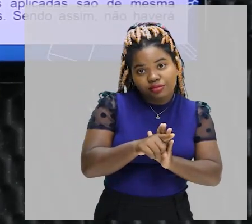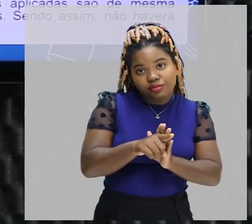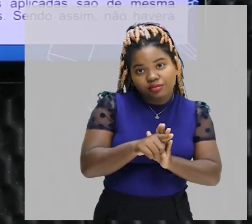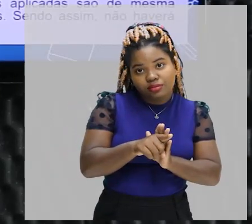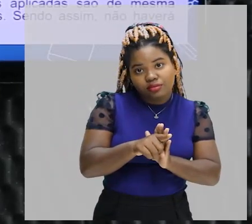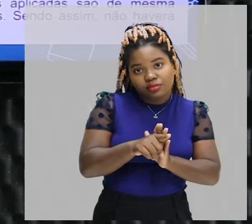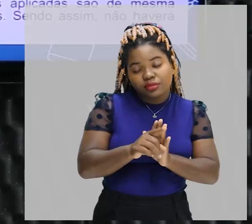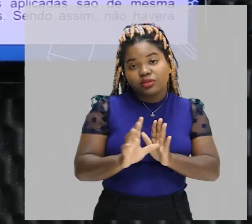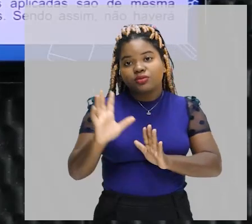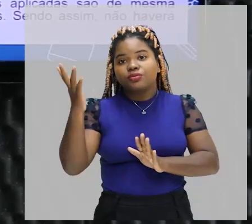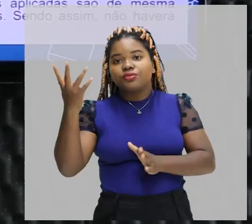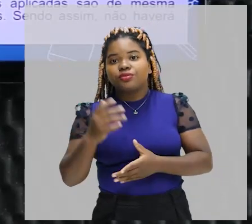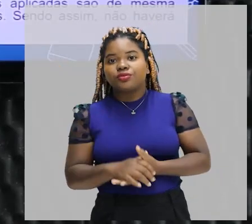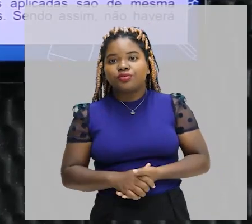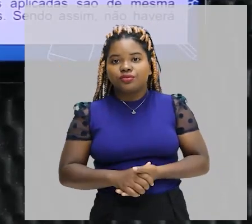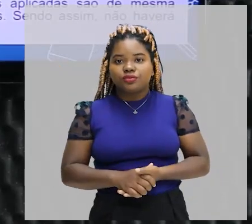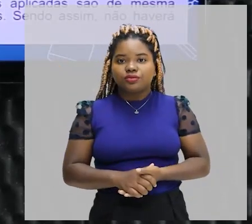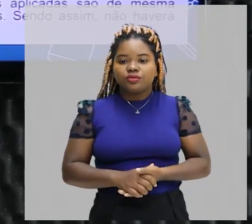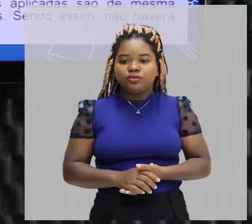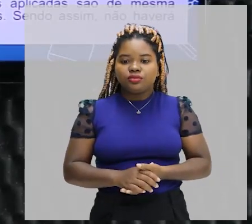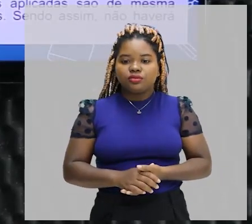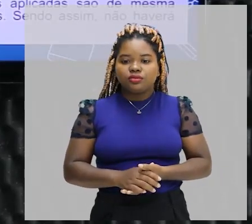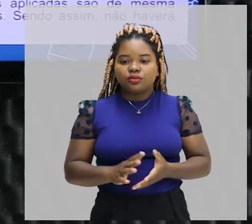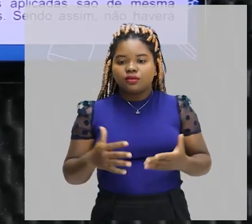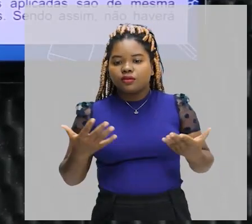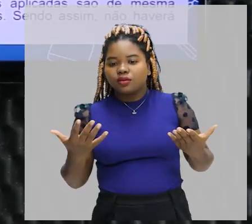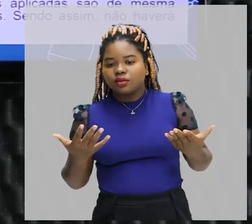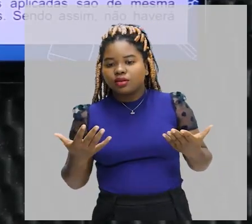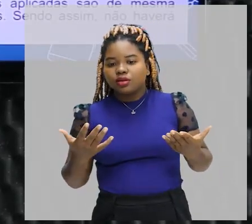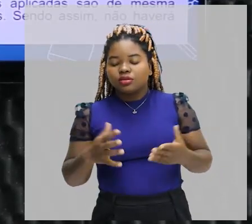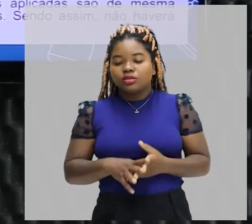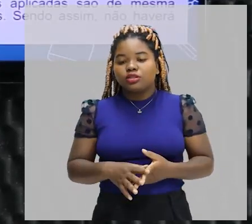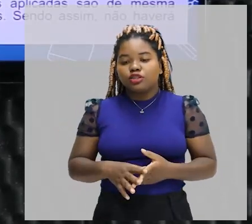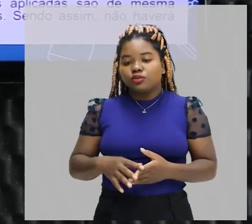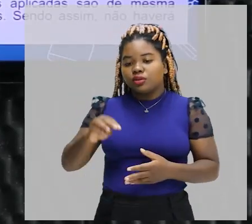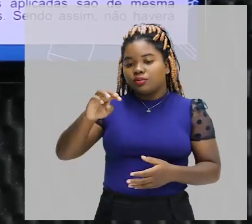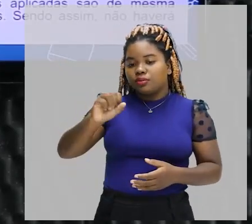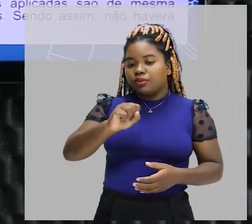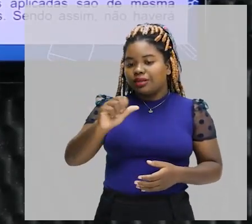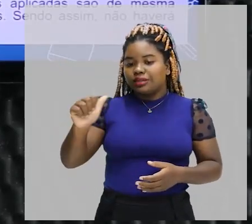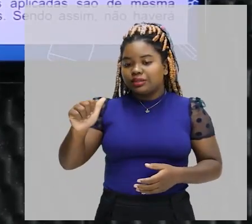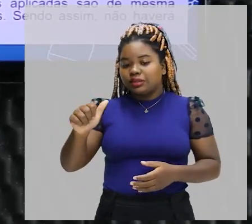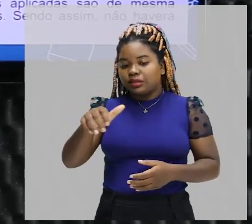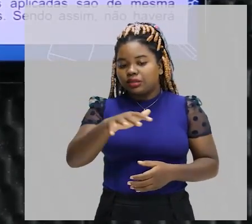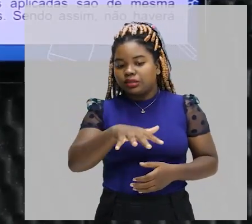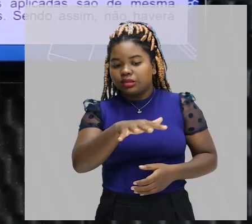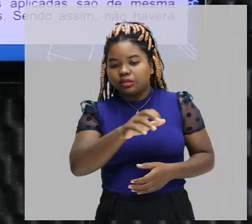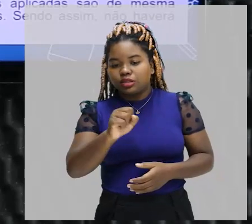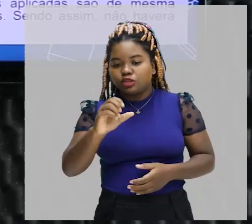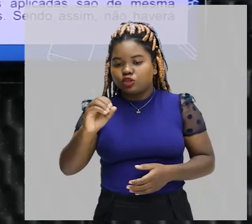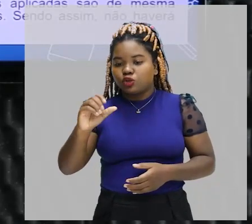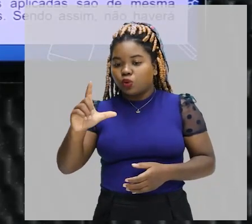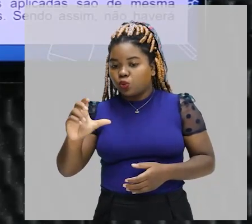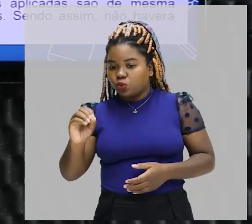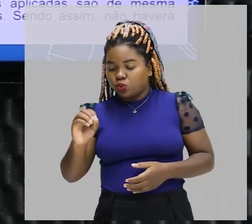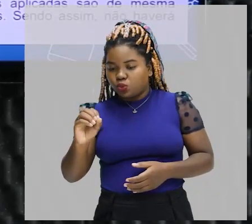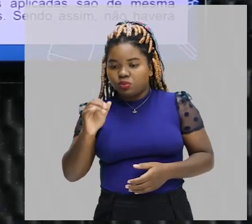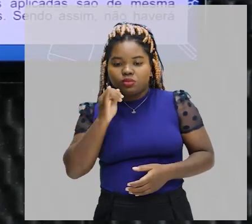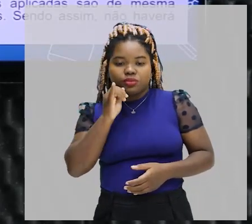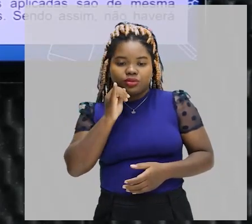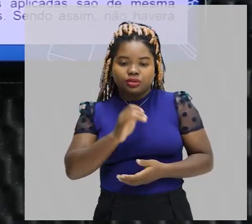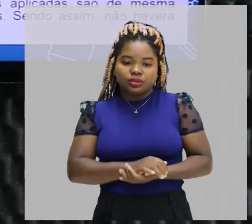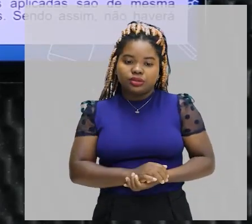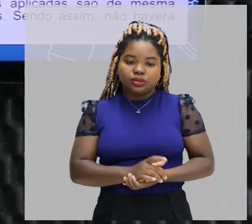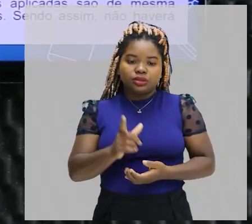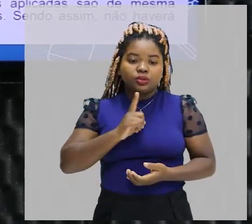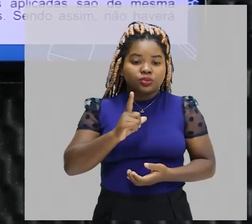atrito acontece, tá certo, entre um corpo, né, uma massa e o solo, por exemplo. Então ali